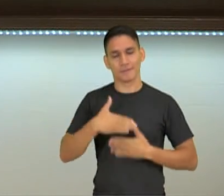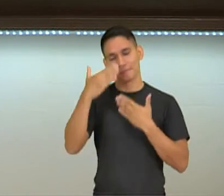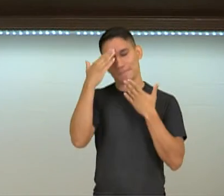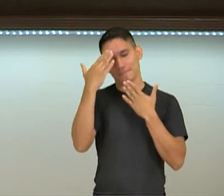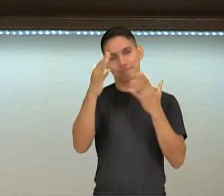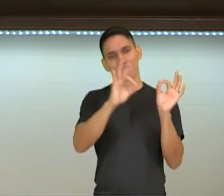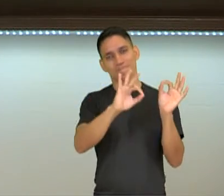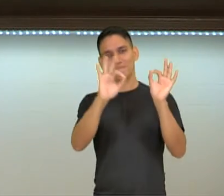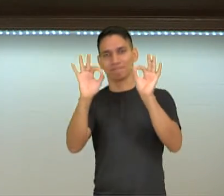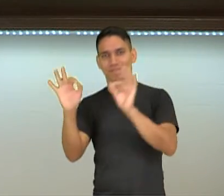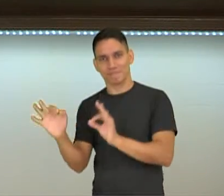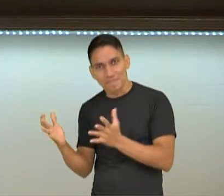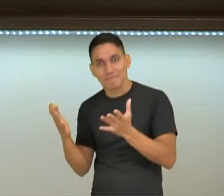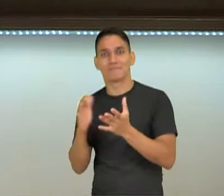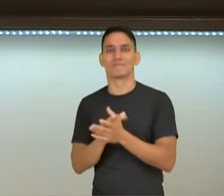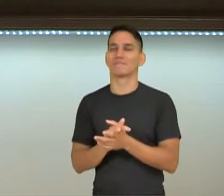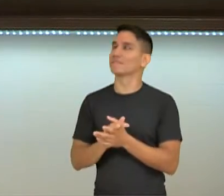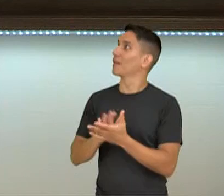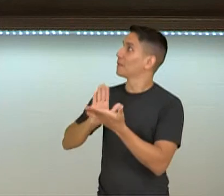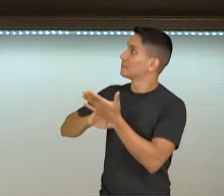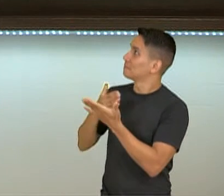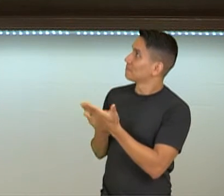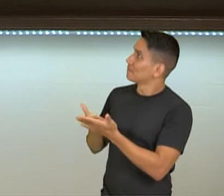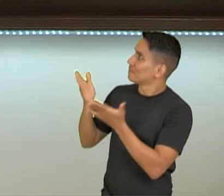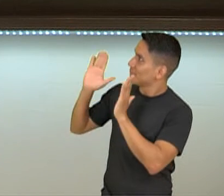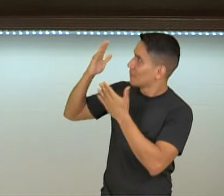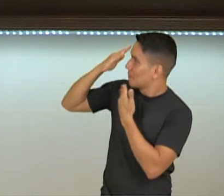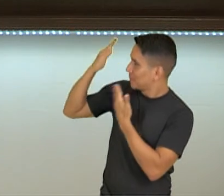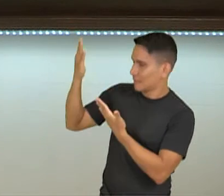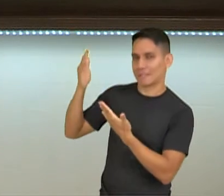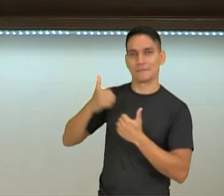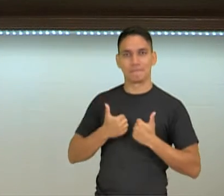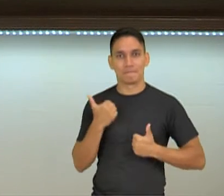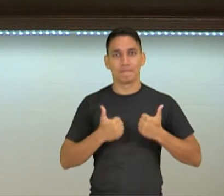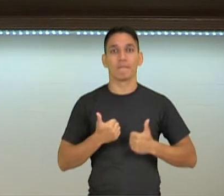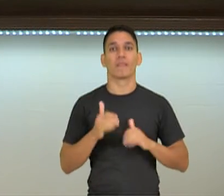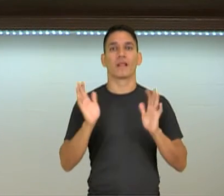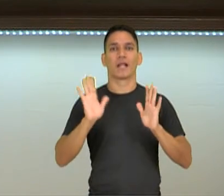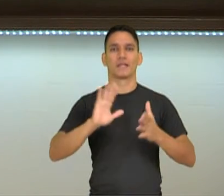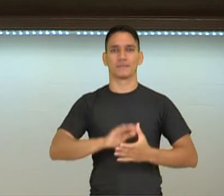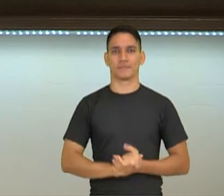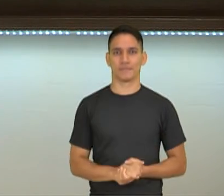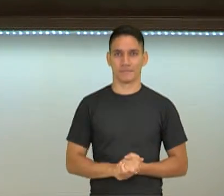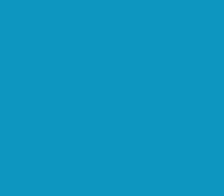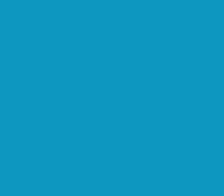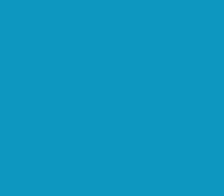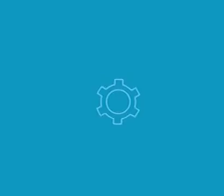agradeço por estarem aqui. Ezion, muito obrigada também e até a próxima.